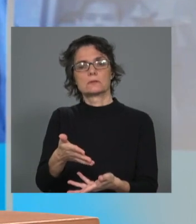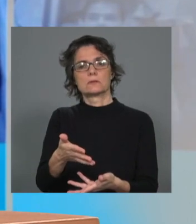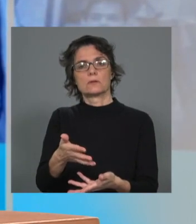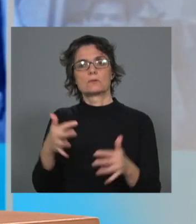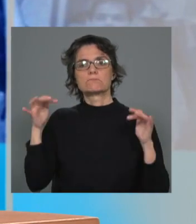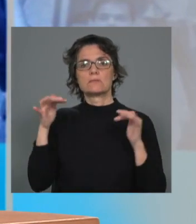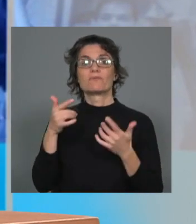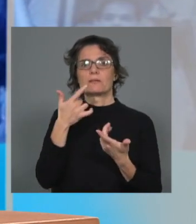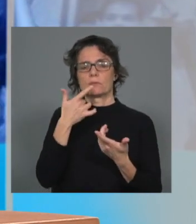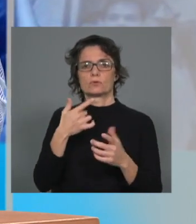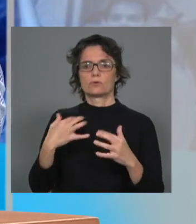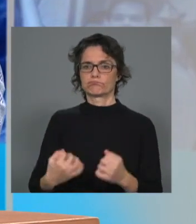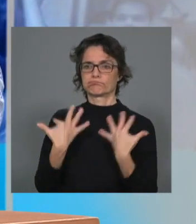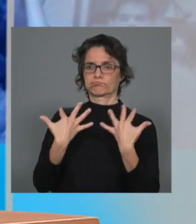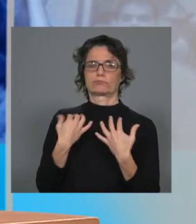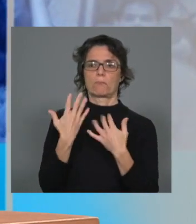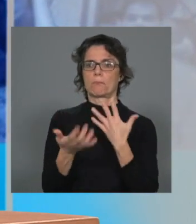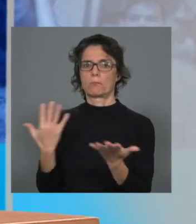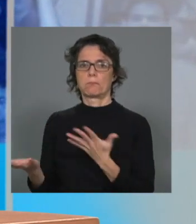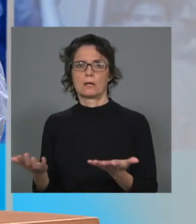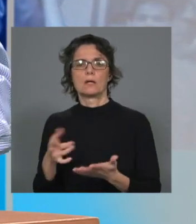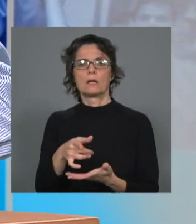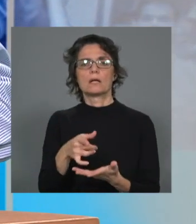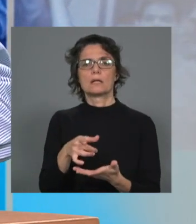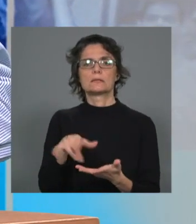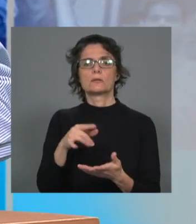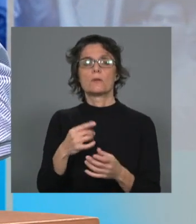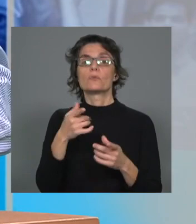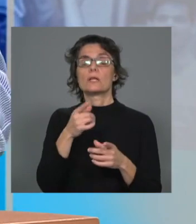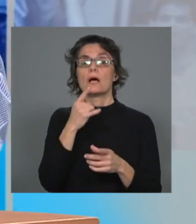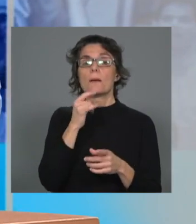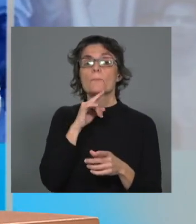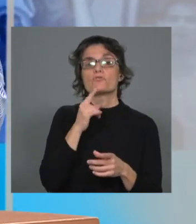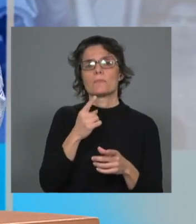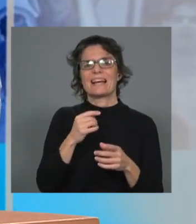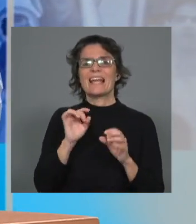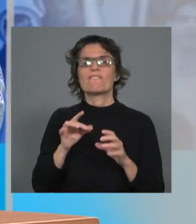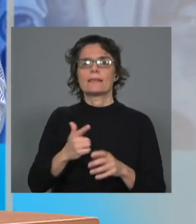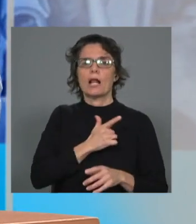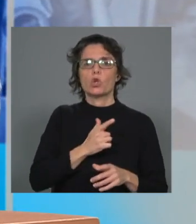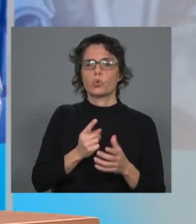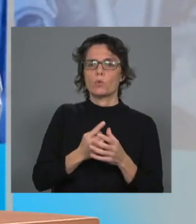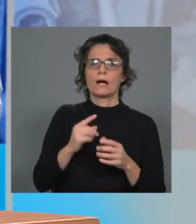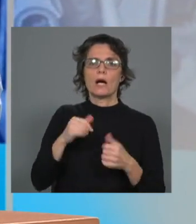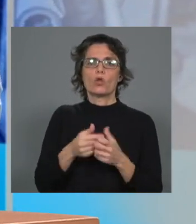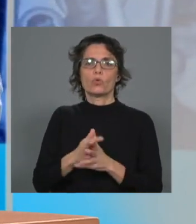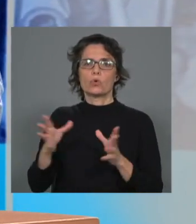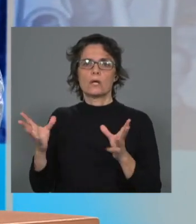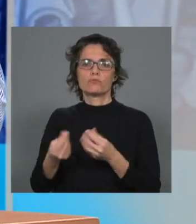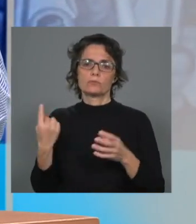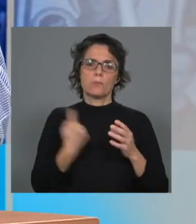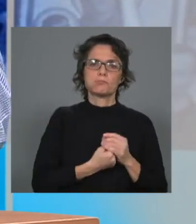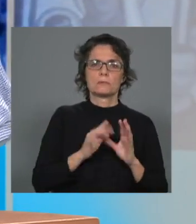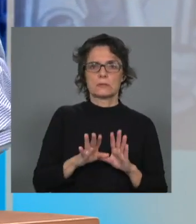contágio, como vemos, que foi a questão do não isolamento das turmas. Isso foi uma medida, para nós era muito claro, de resto víamos reafirmando